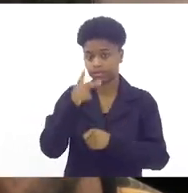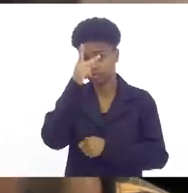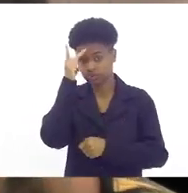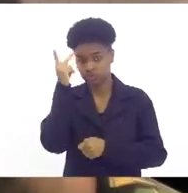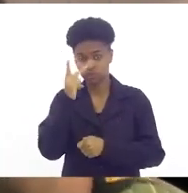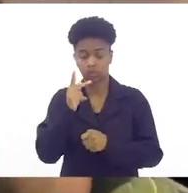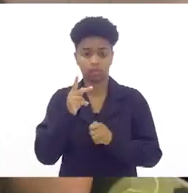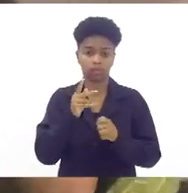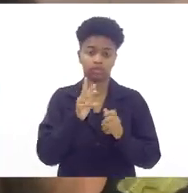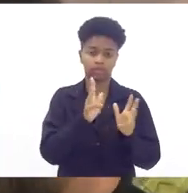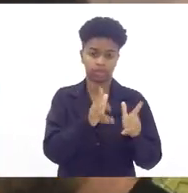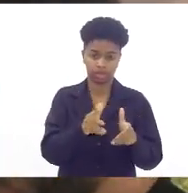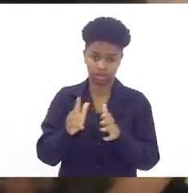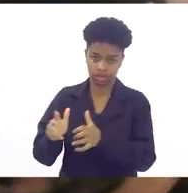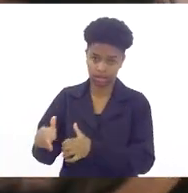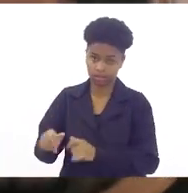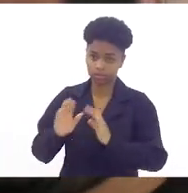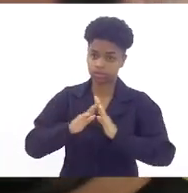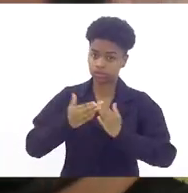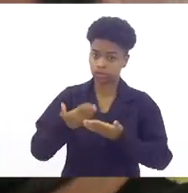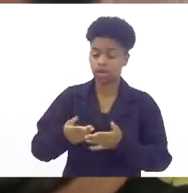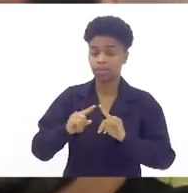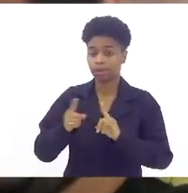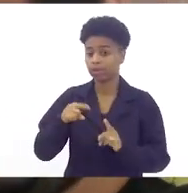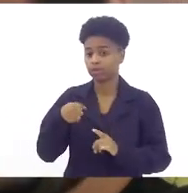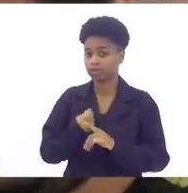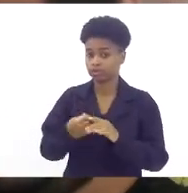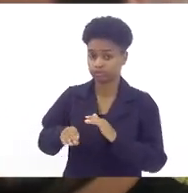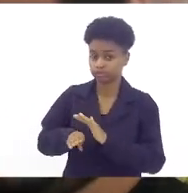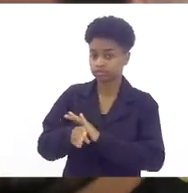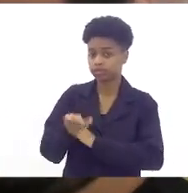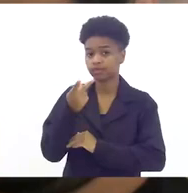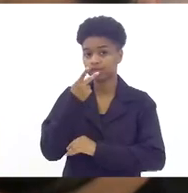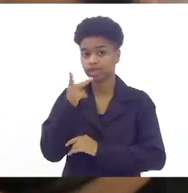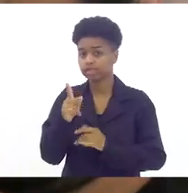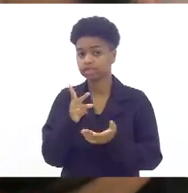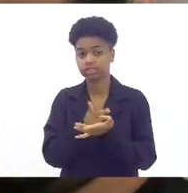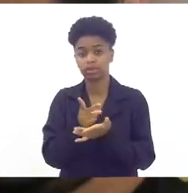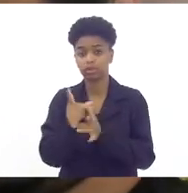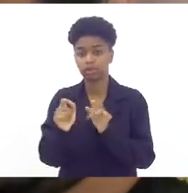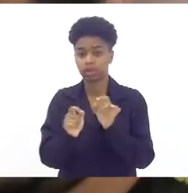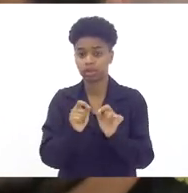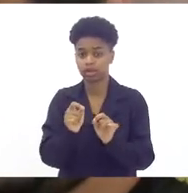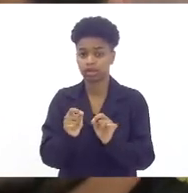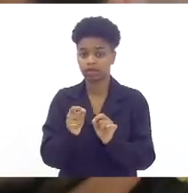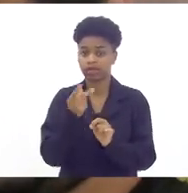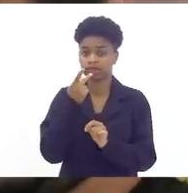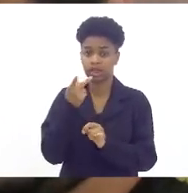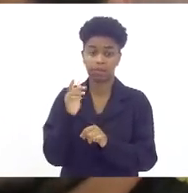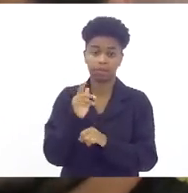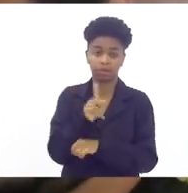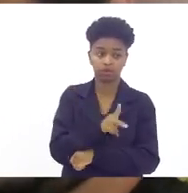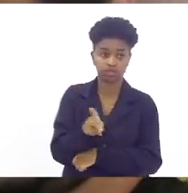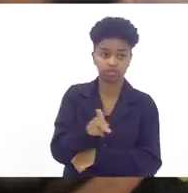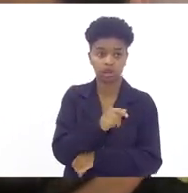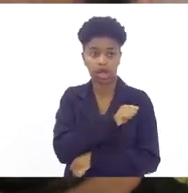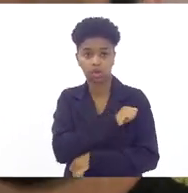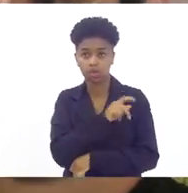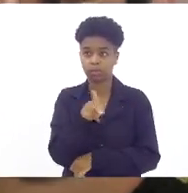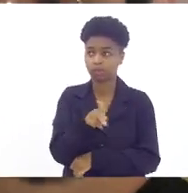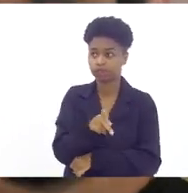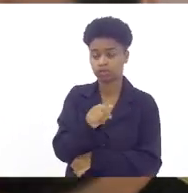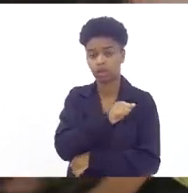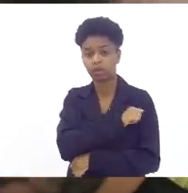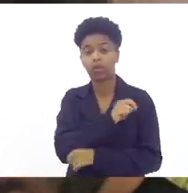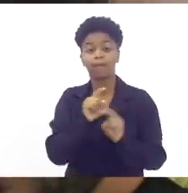e nós até por força de Hábito quando falamos sempre nos referimos o professor o aluno Professor